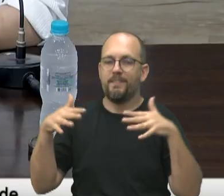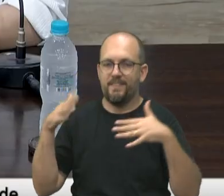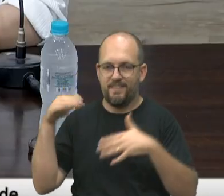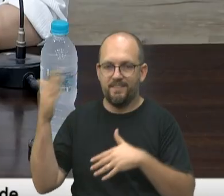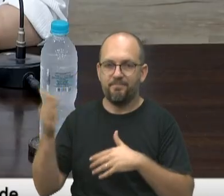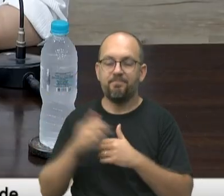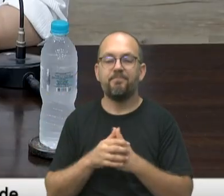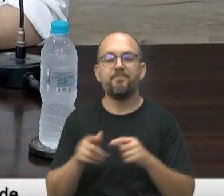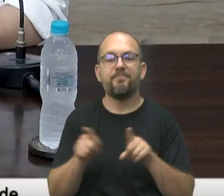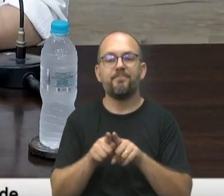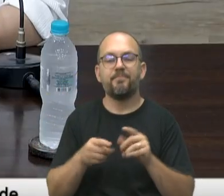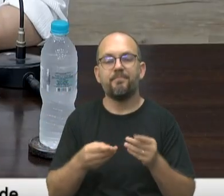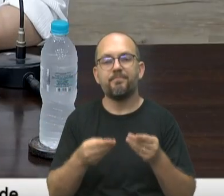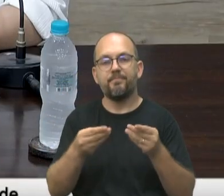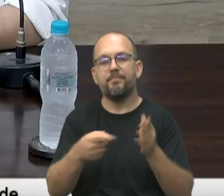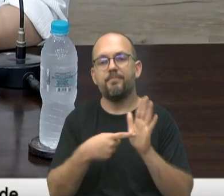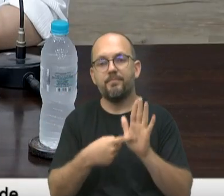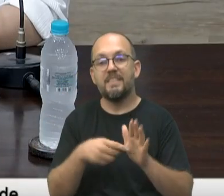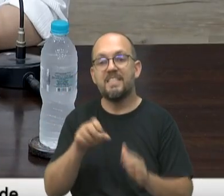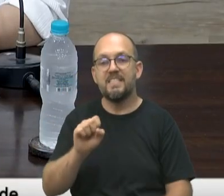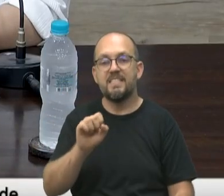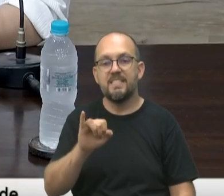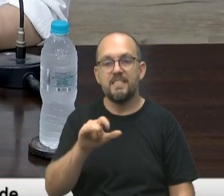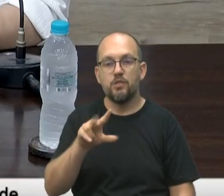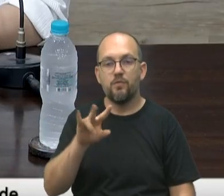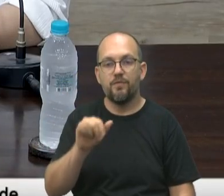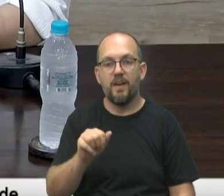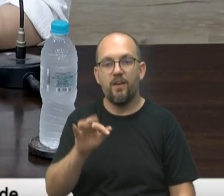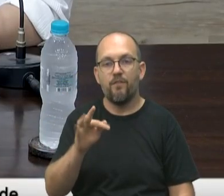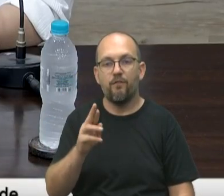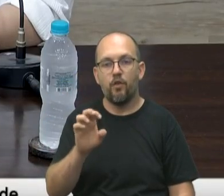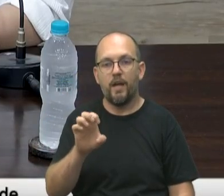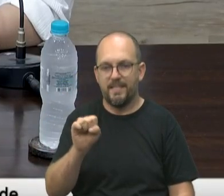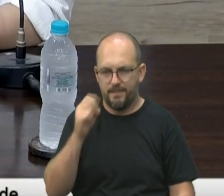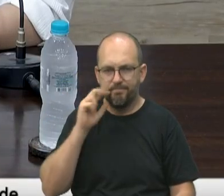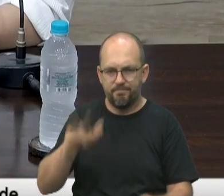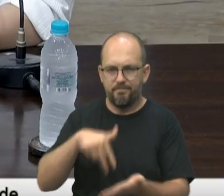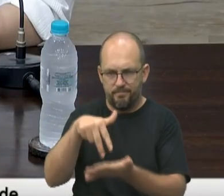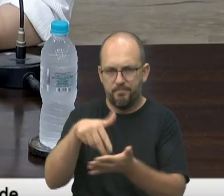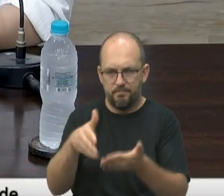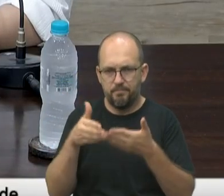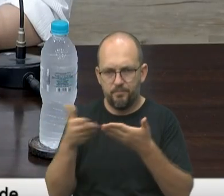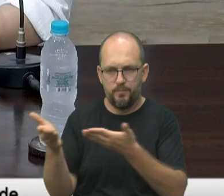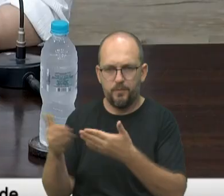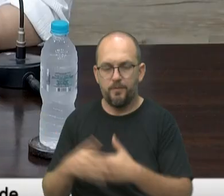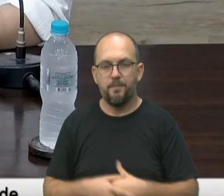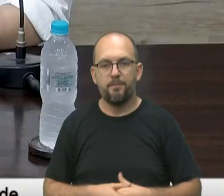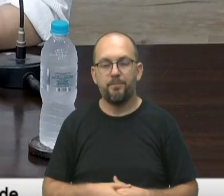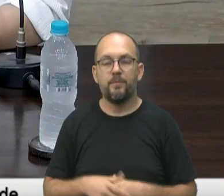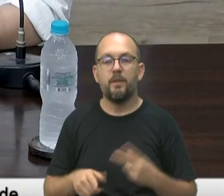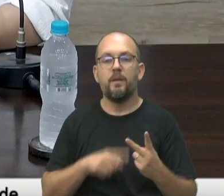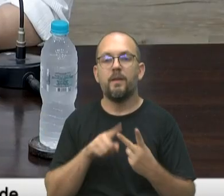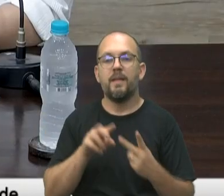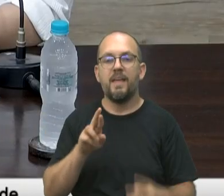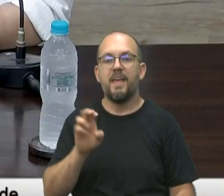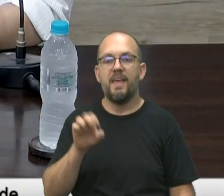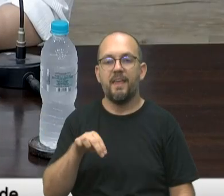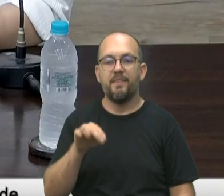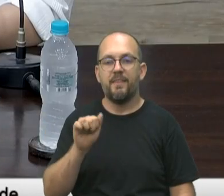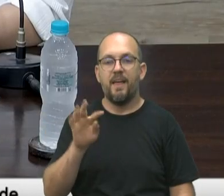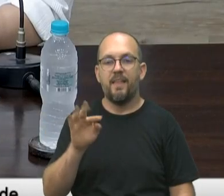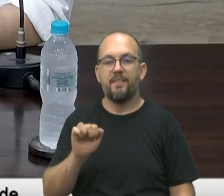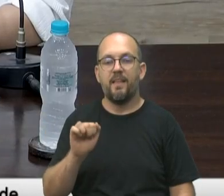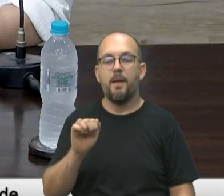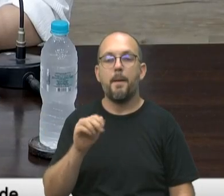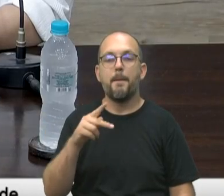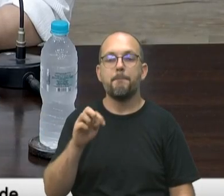E apresentar para vocês a Silvia Frois. Levanta para o pessoal te ver, Silvia. E a Renata Peron, que está ali no